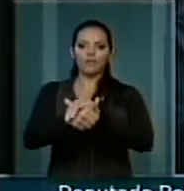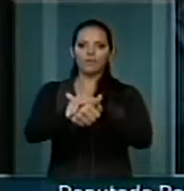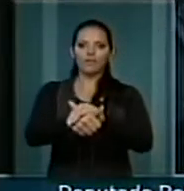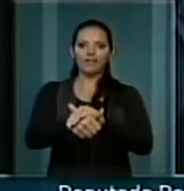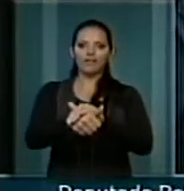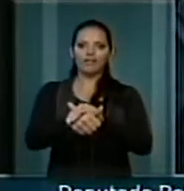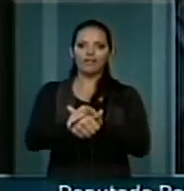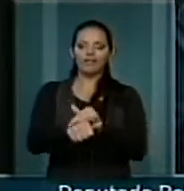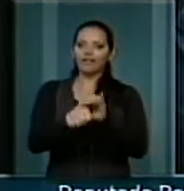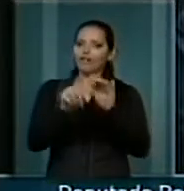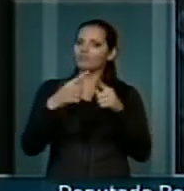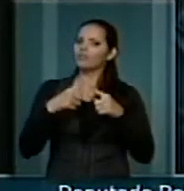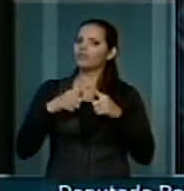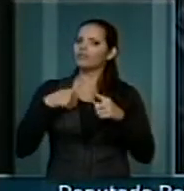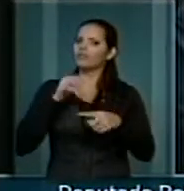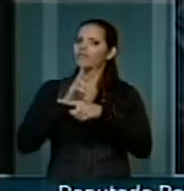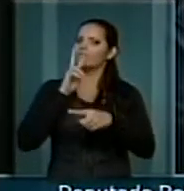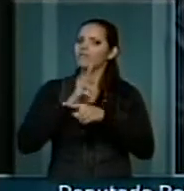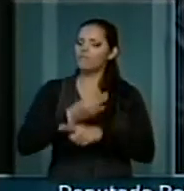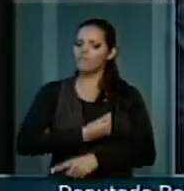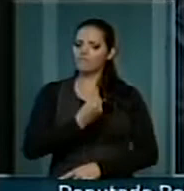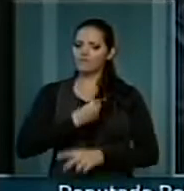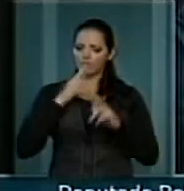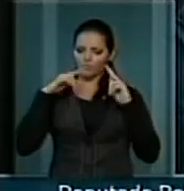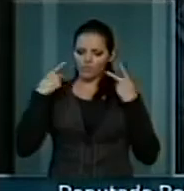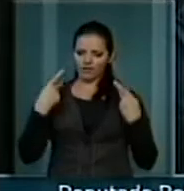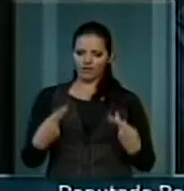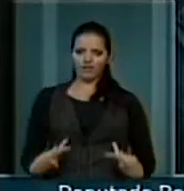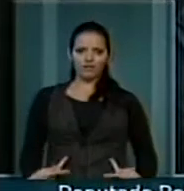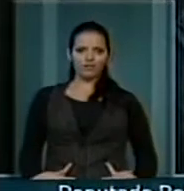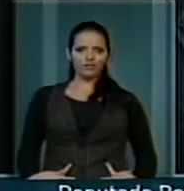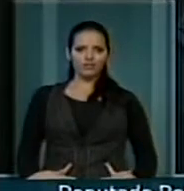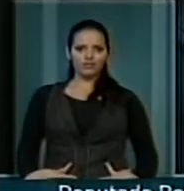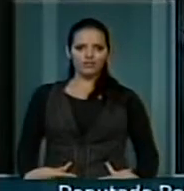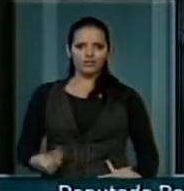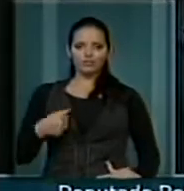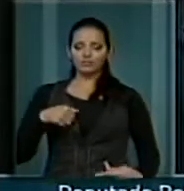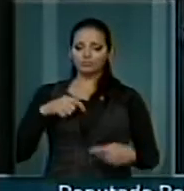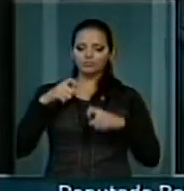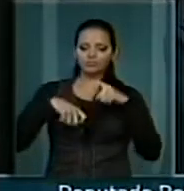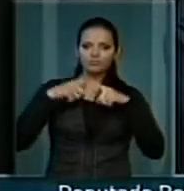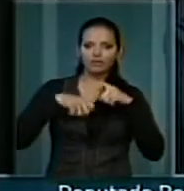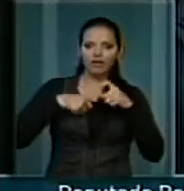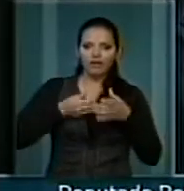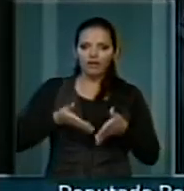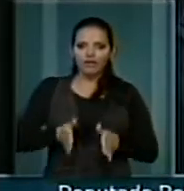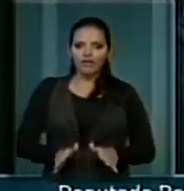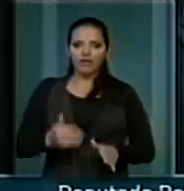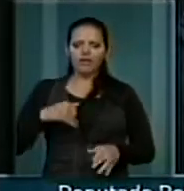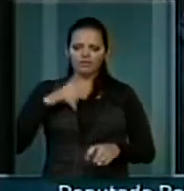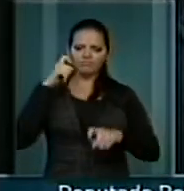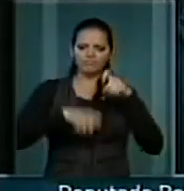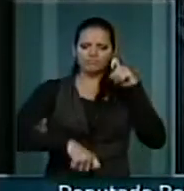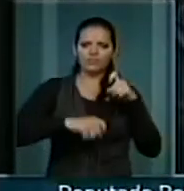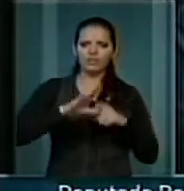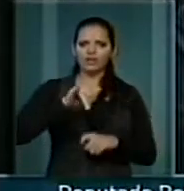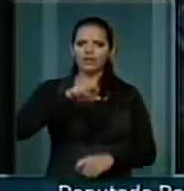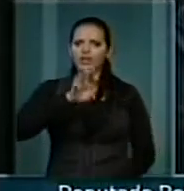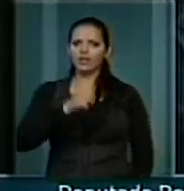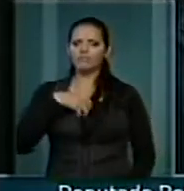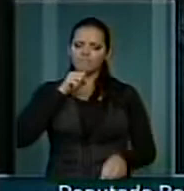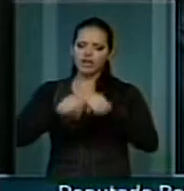defendo a vida humana desde a sua concepção. No Brasil é crime matar um filhote de uma espécie silvestre em